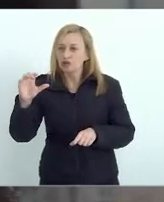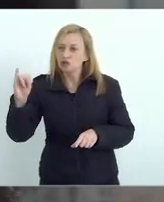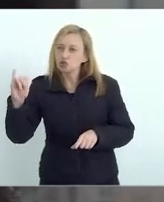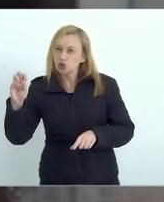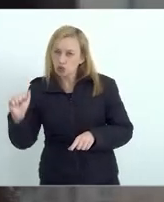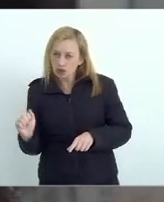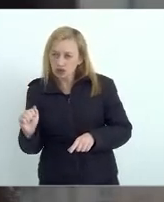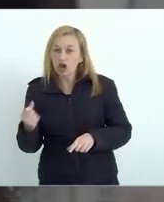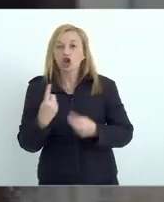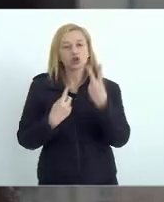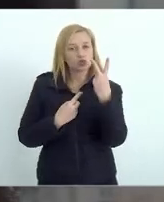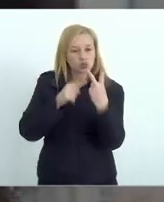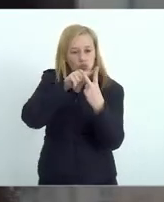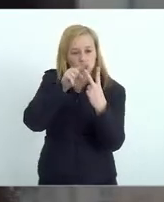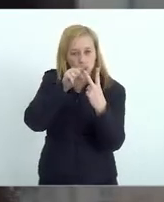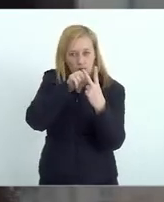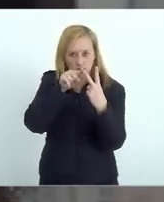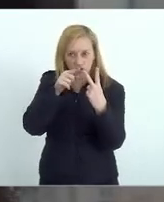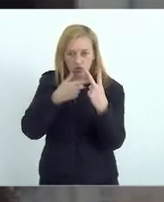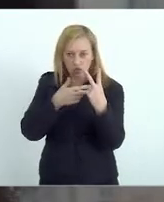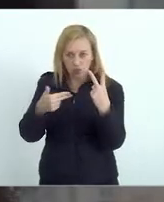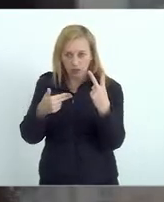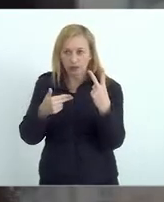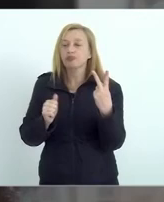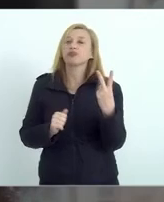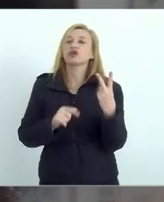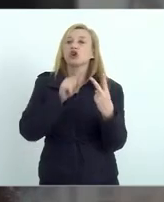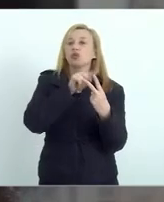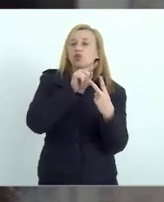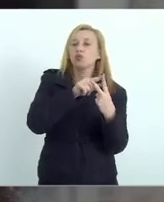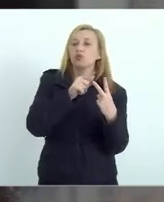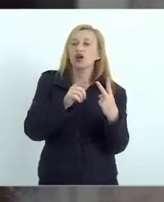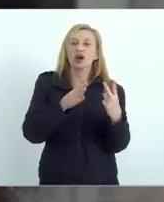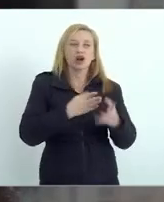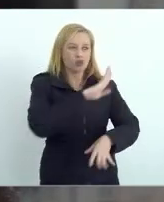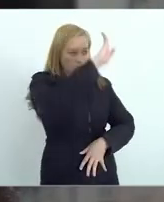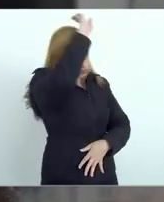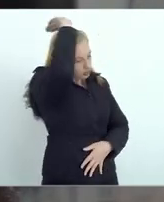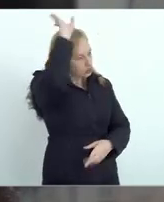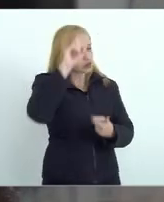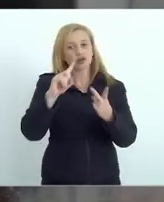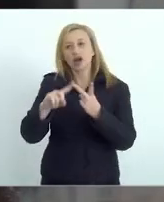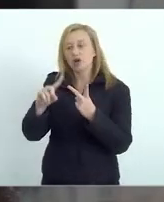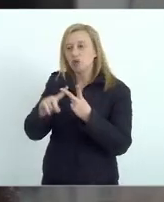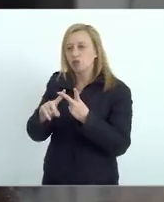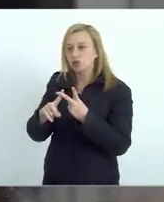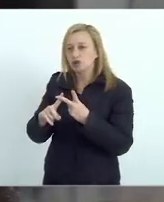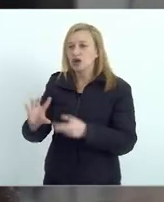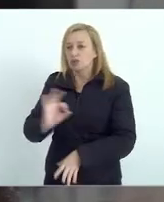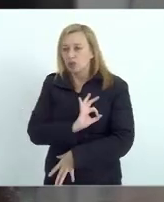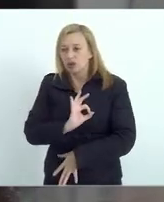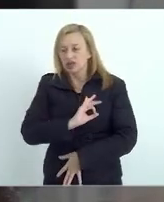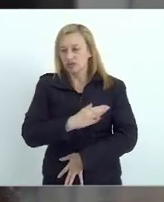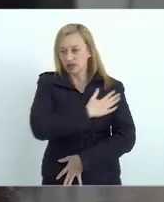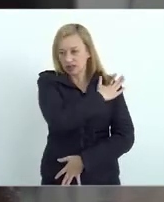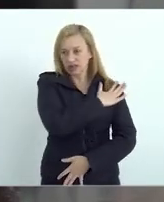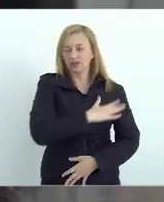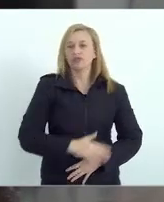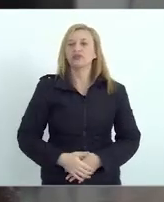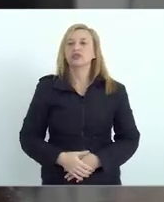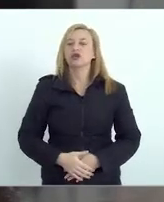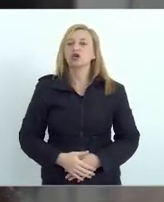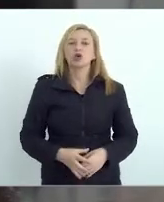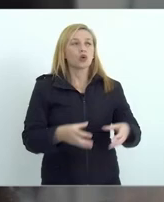três duas observações uma e ao Corpo de Bombeiros e outra relativa a polícia militar